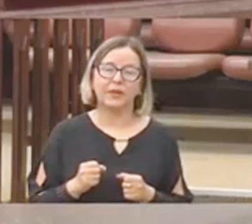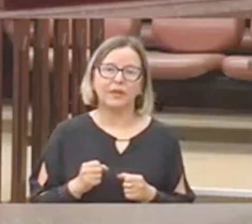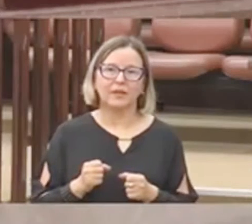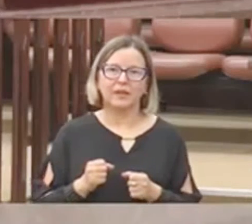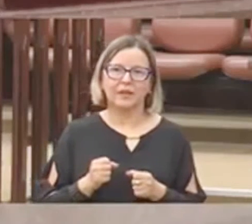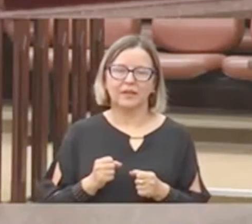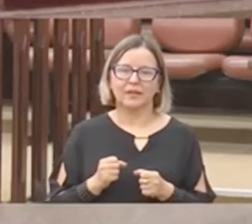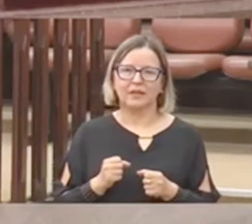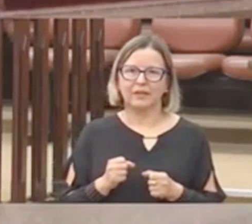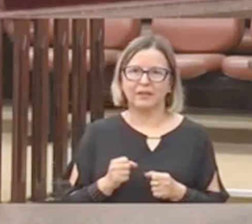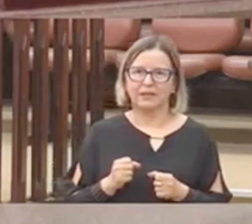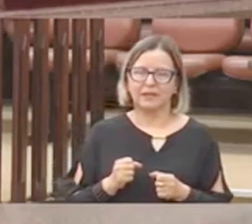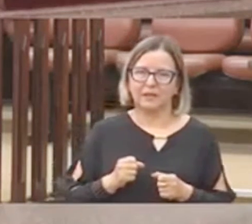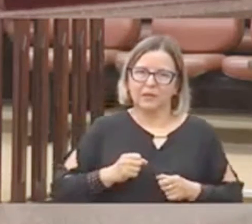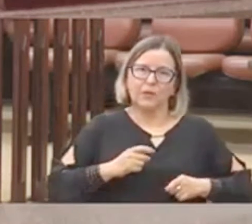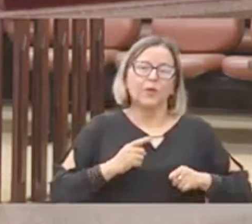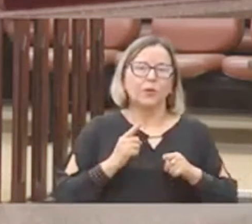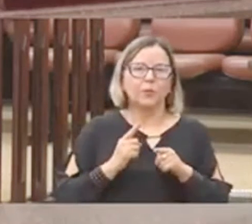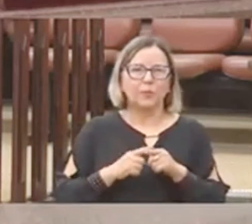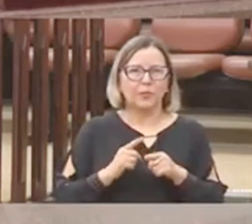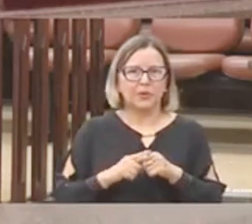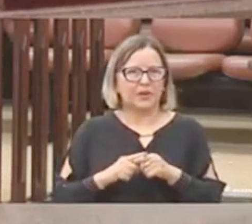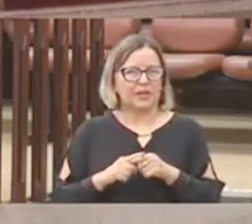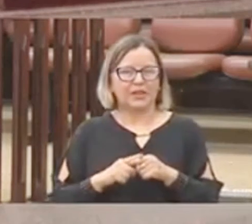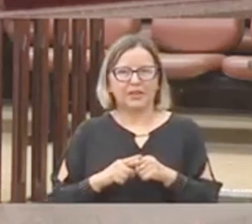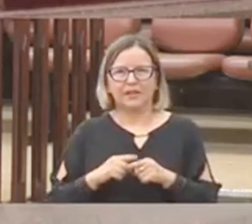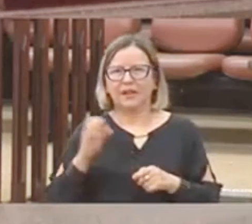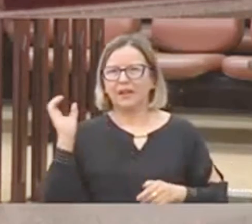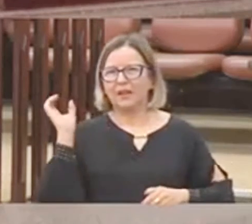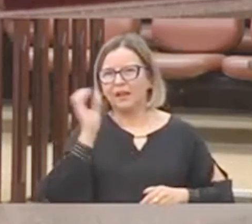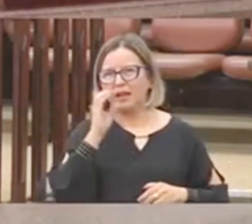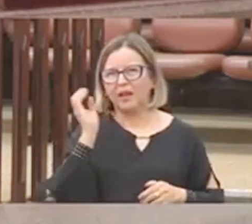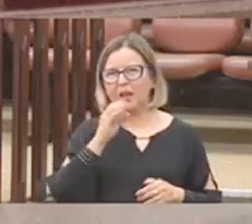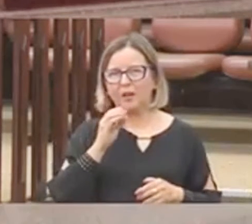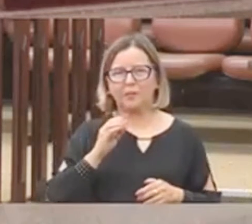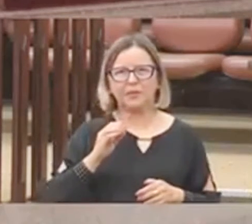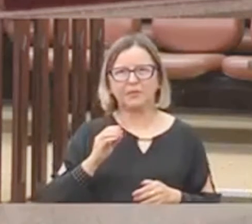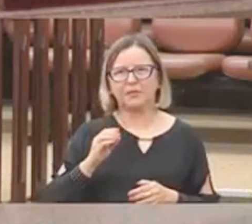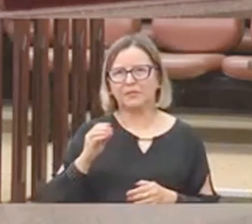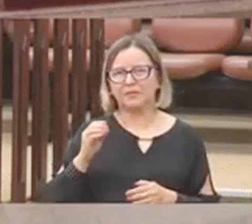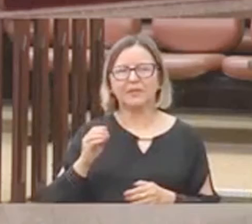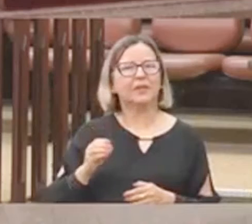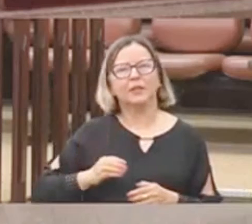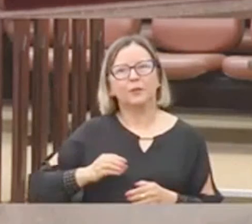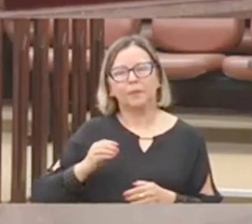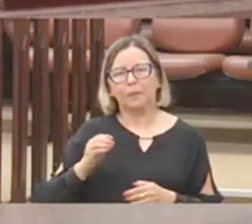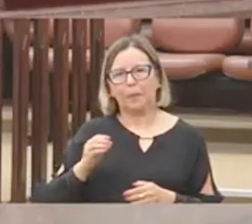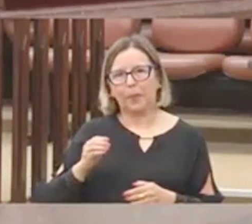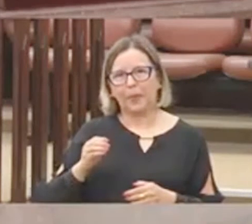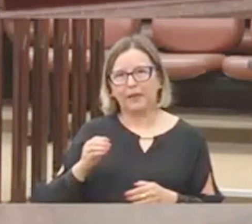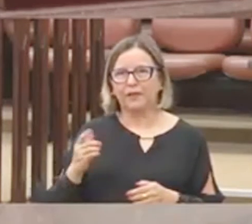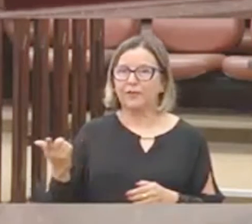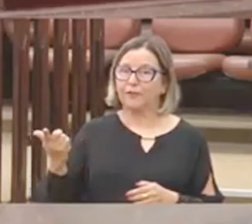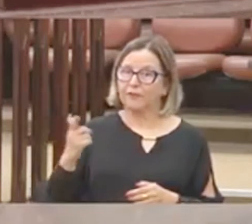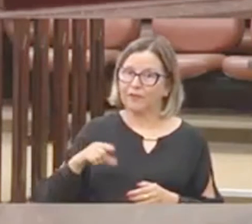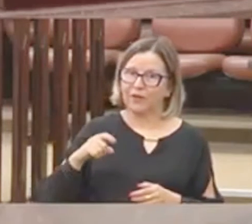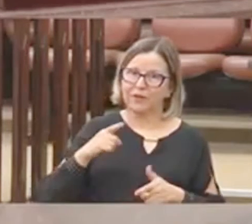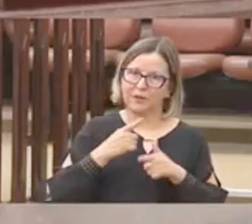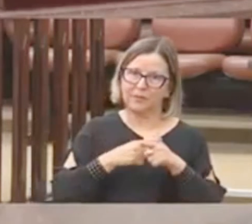não funcionará por muito tempo. É a presença do próprio Deus em nossa vida que nos